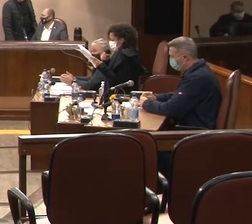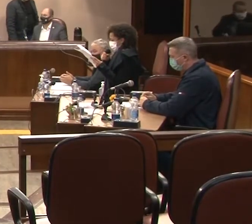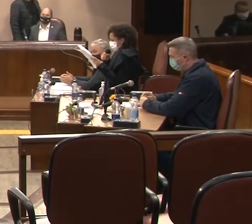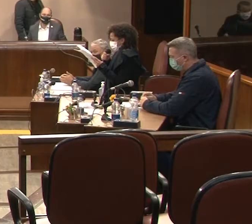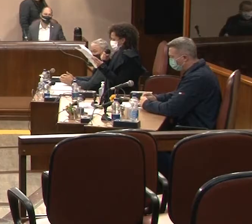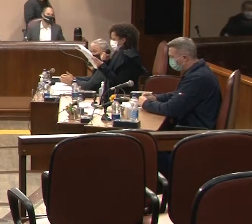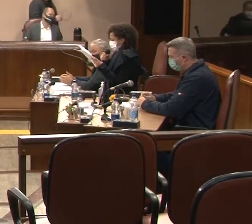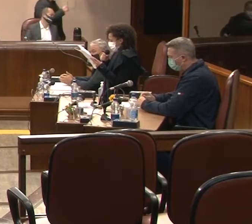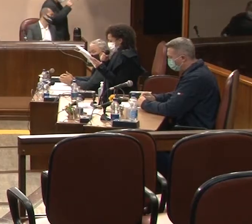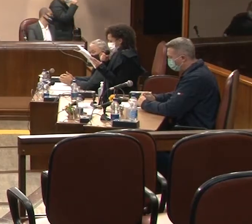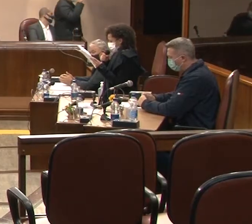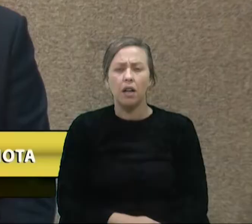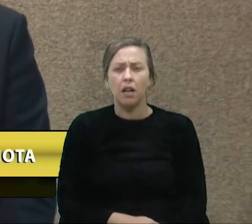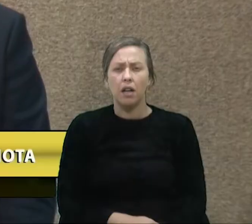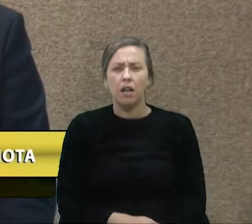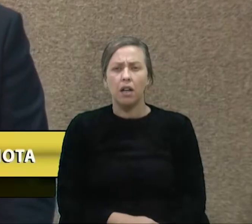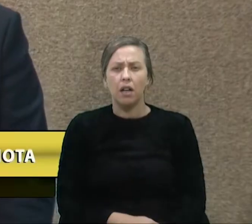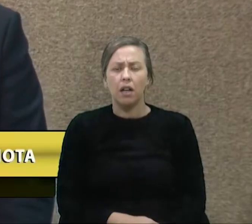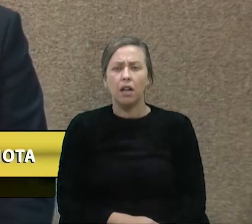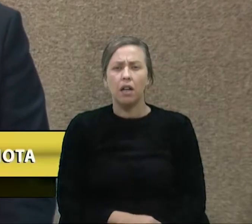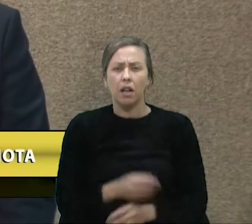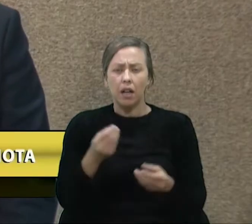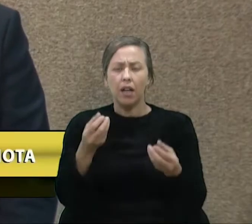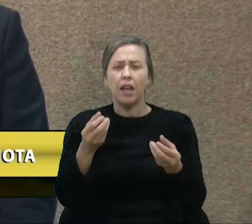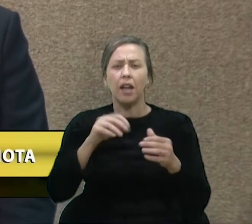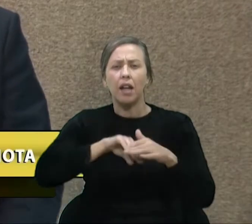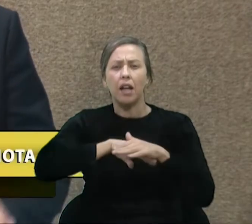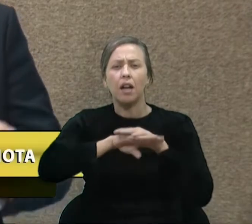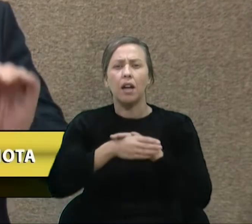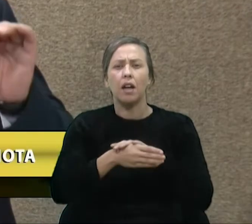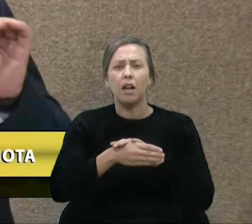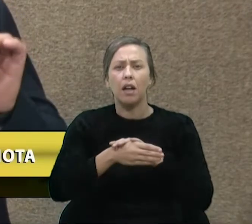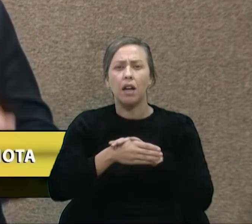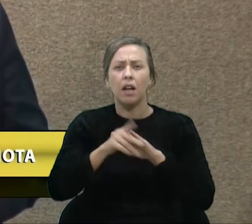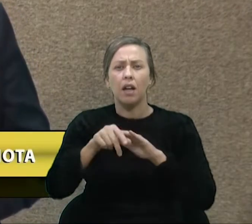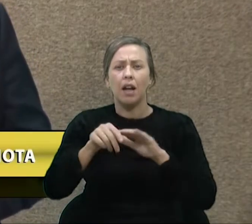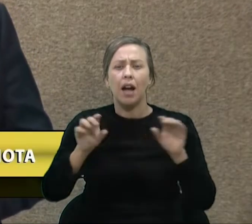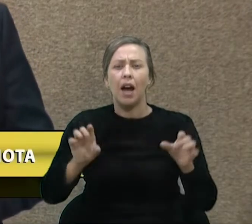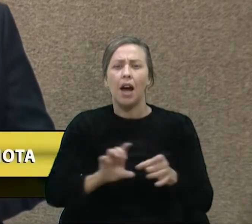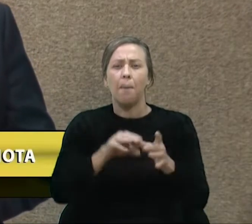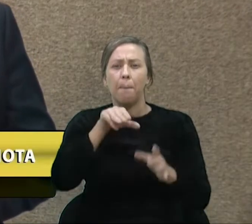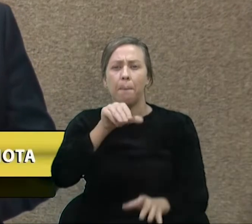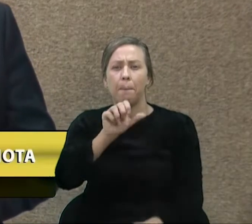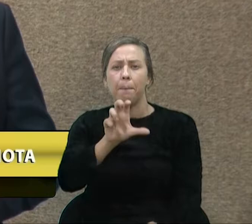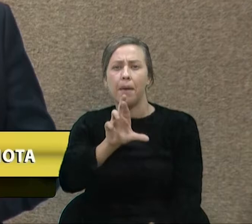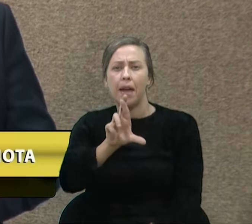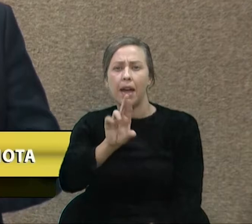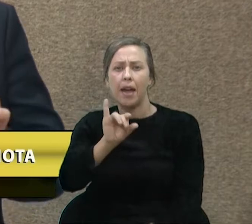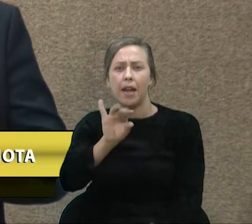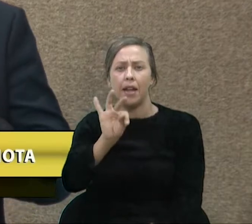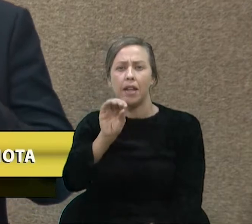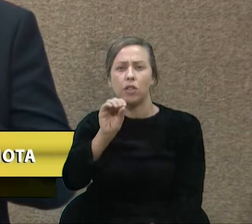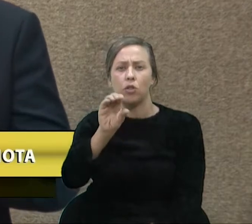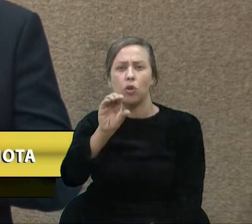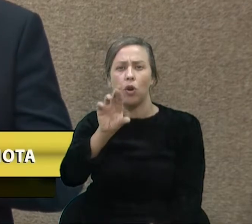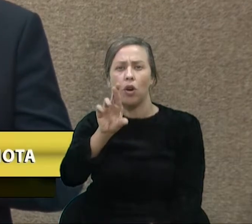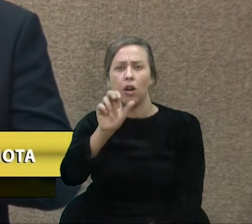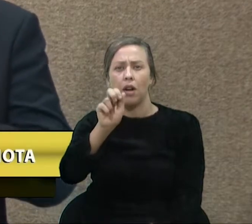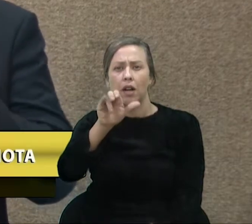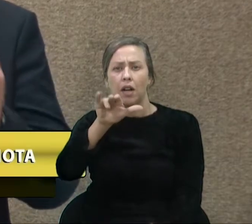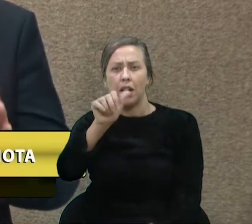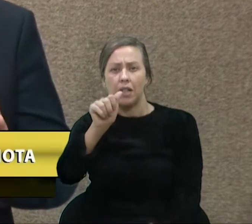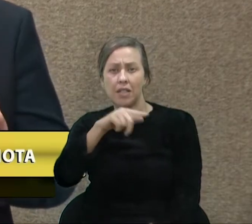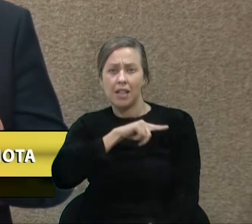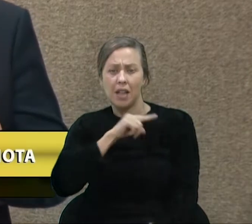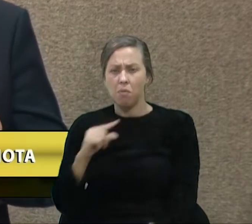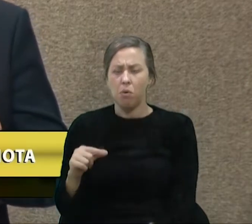a meritocracia. Eles estão querendo implantar a meritocracia, que é uma coisa que no nosso país tem